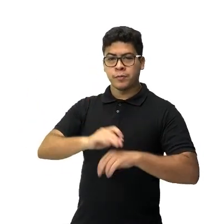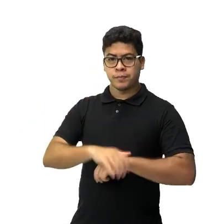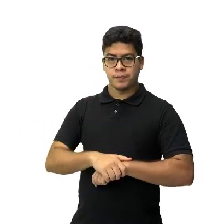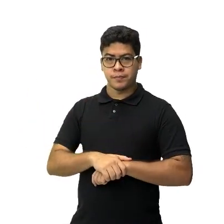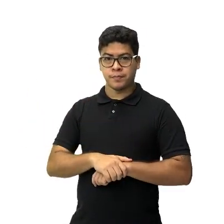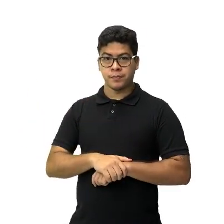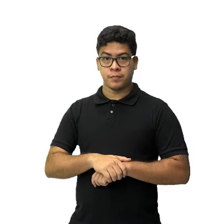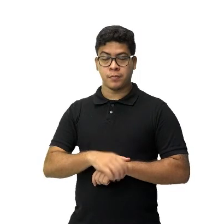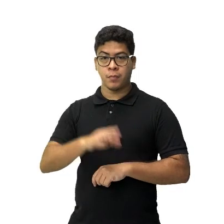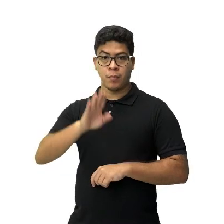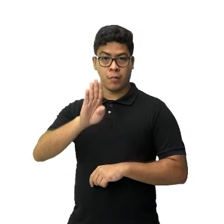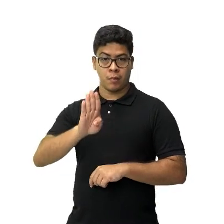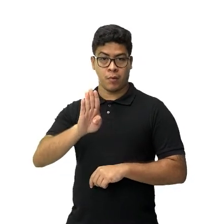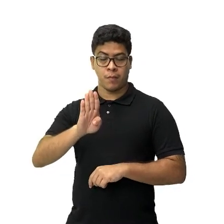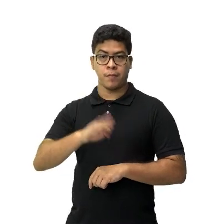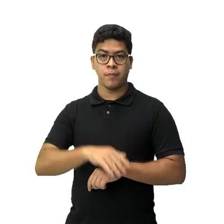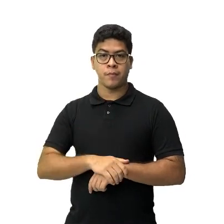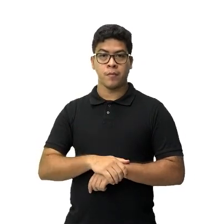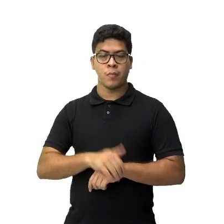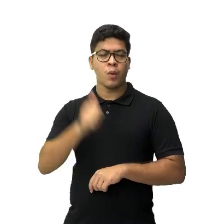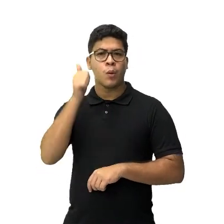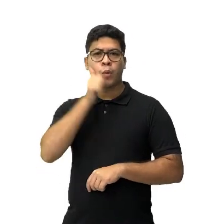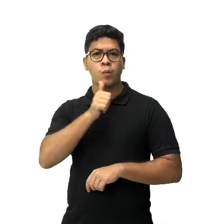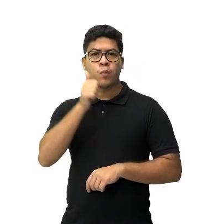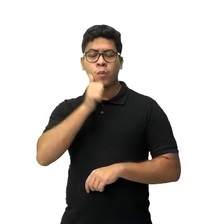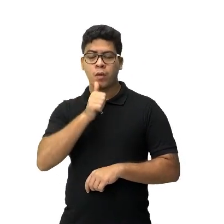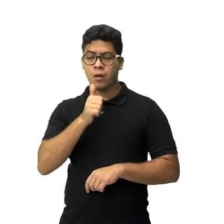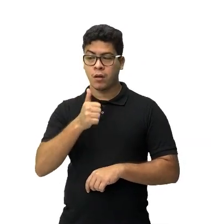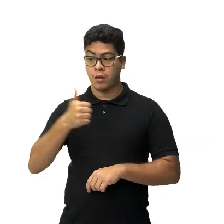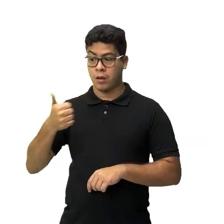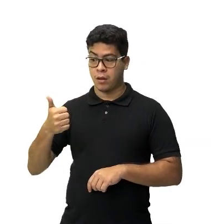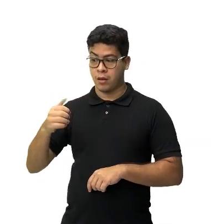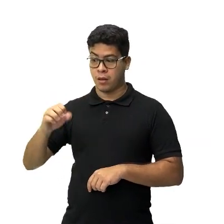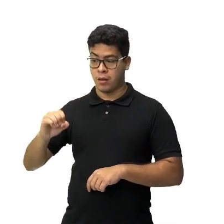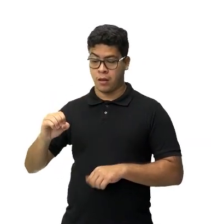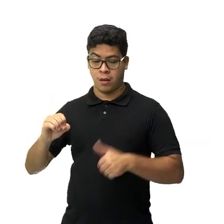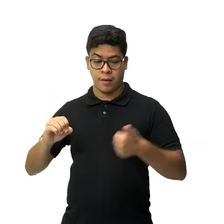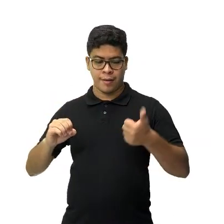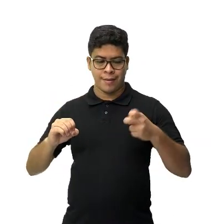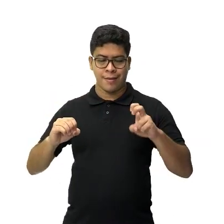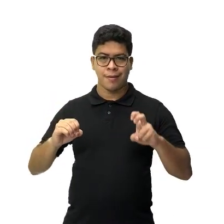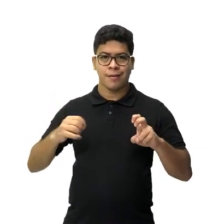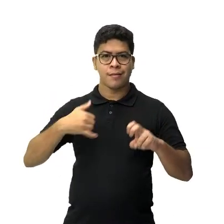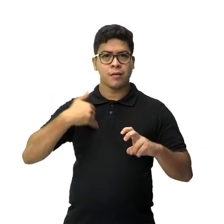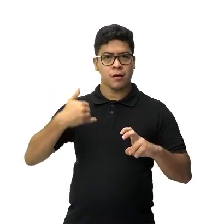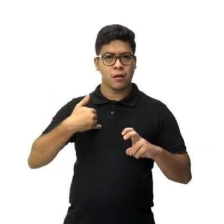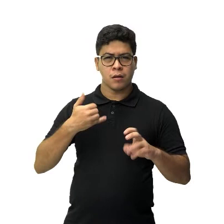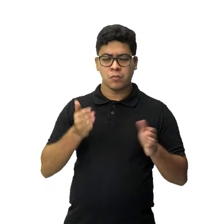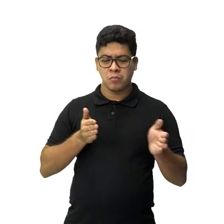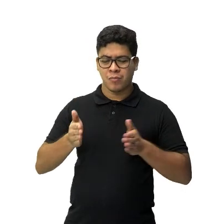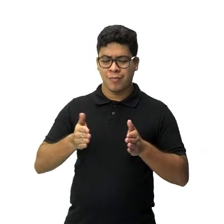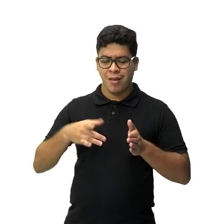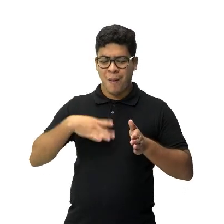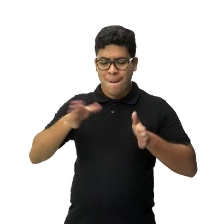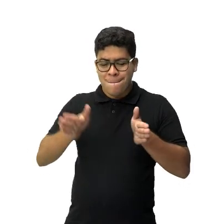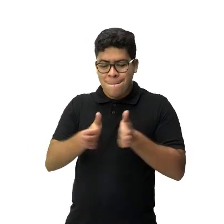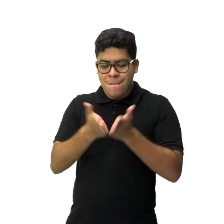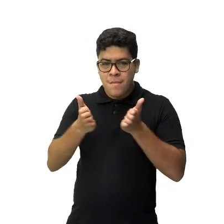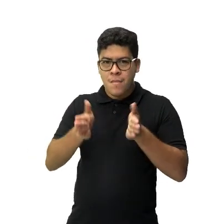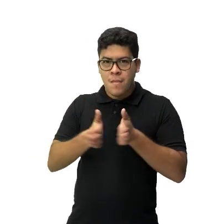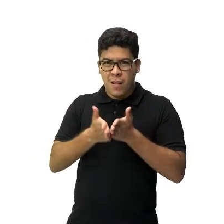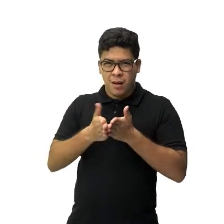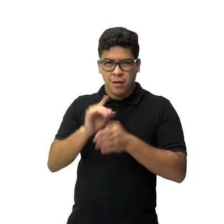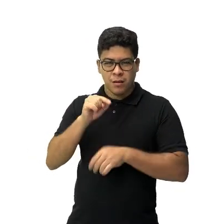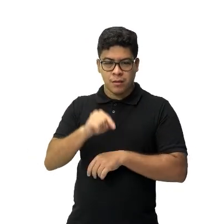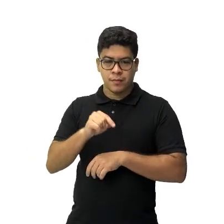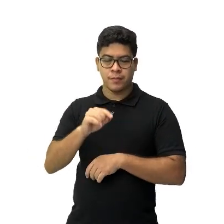B: meninas entre 10 e 15 anos em vulnerabilidade social. Letra C: são